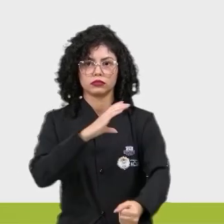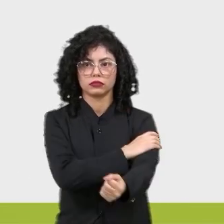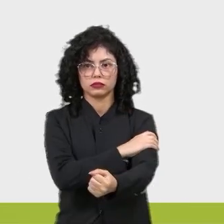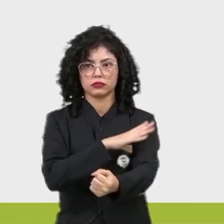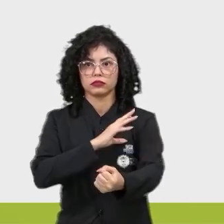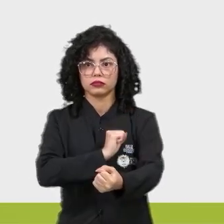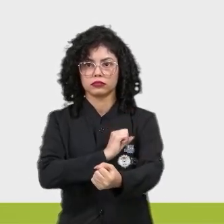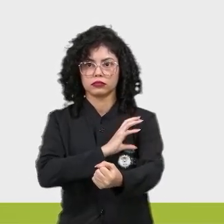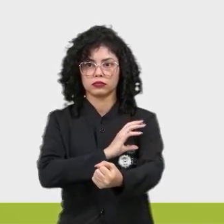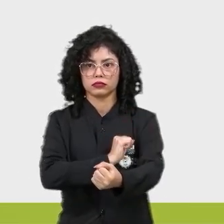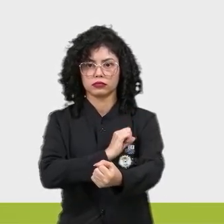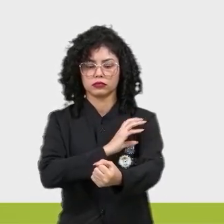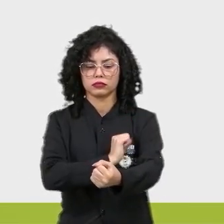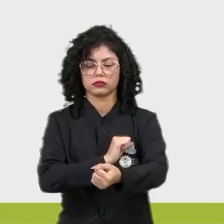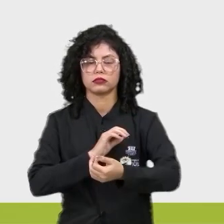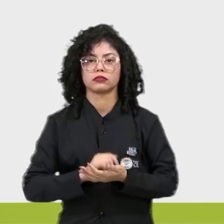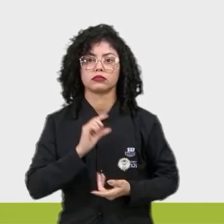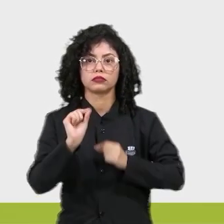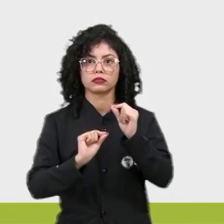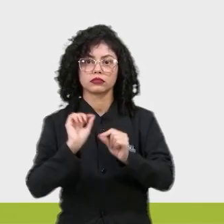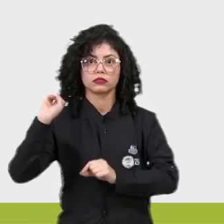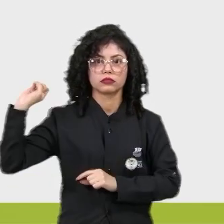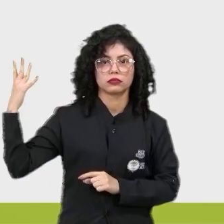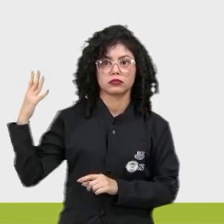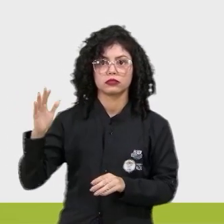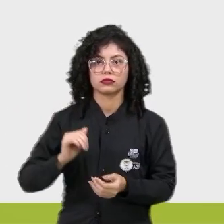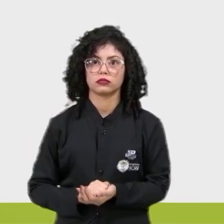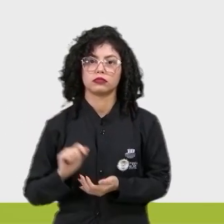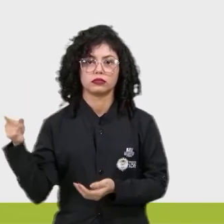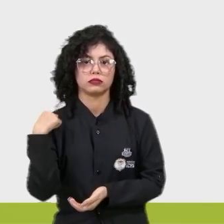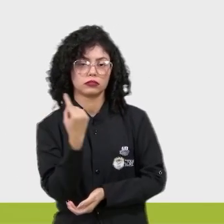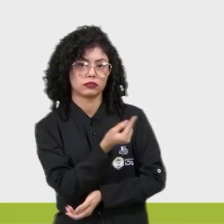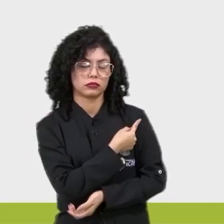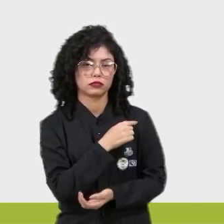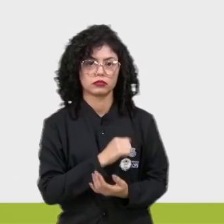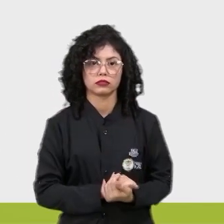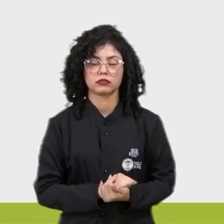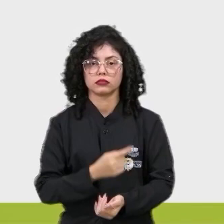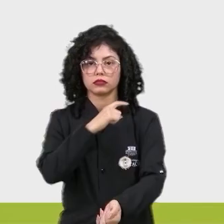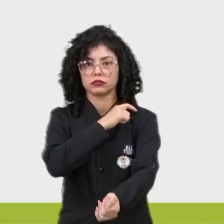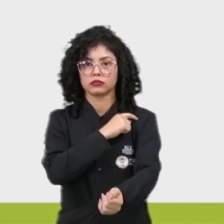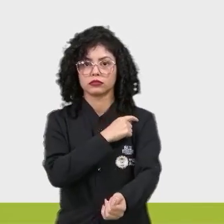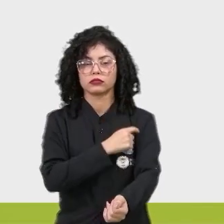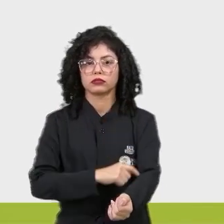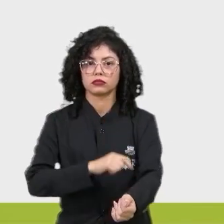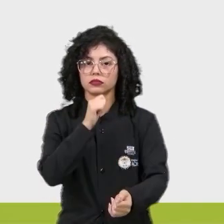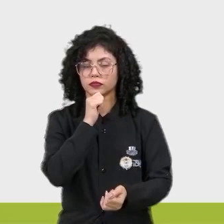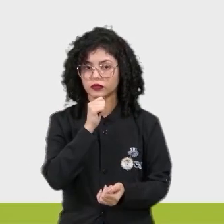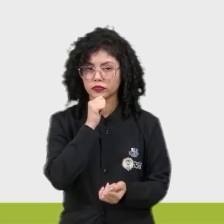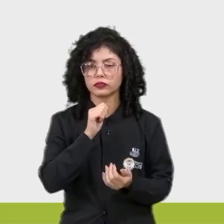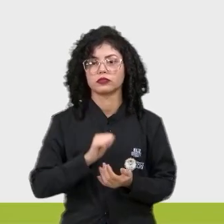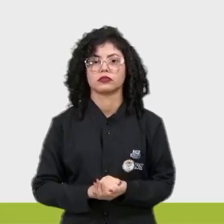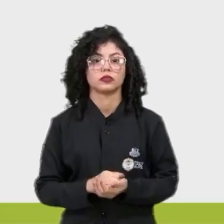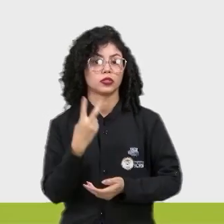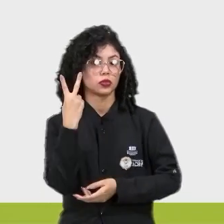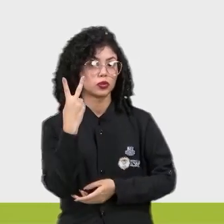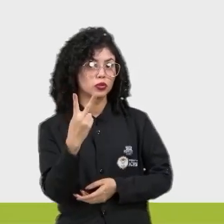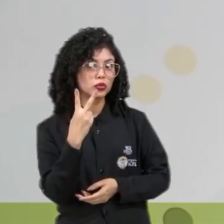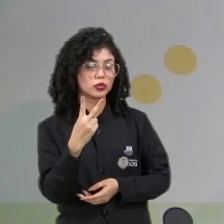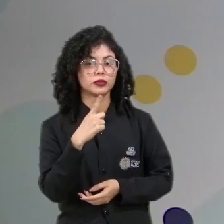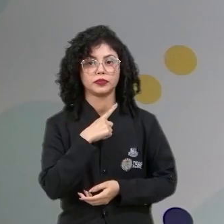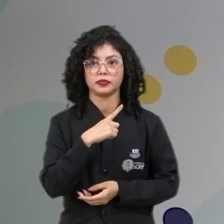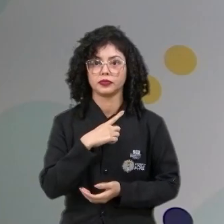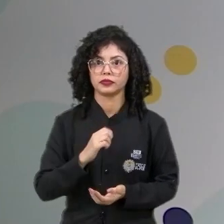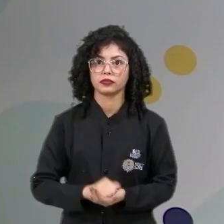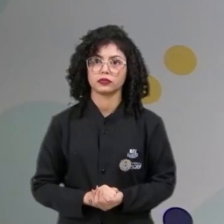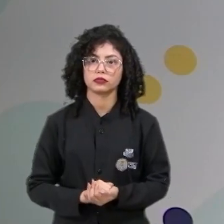pressão arterial é a que ocorre nas nossas artérias. Aí nós devemos lembrar, temos dois tipos de